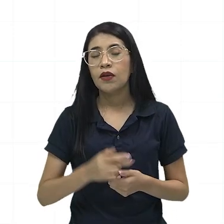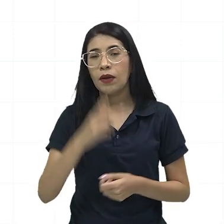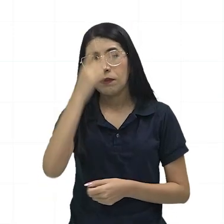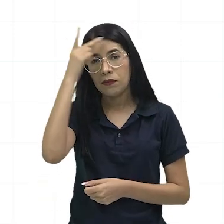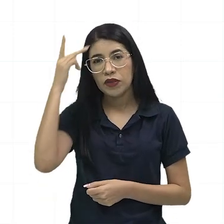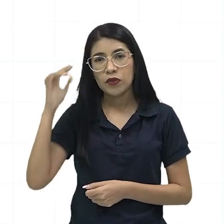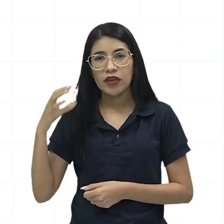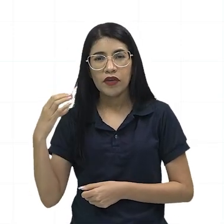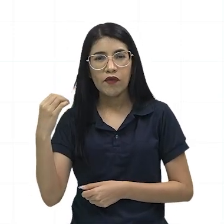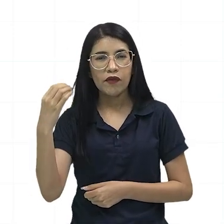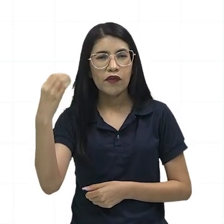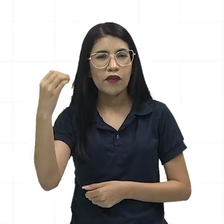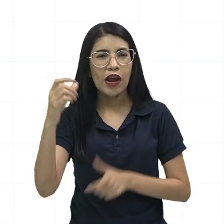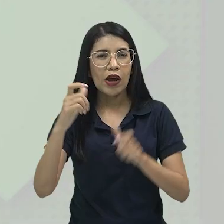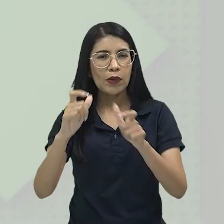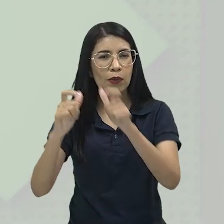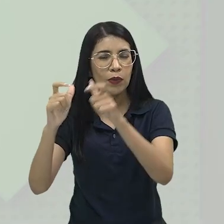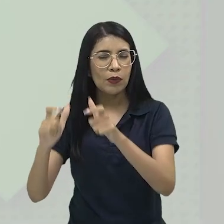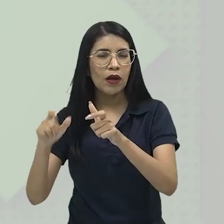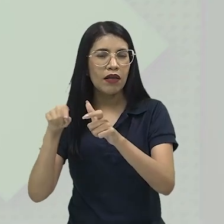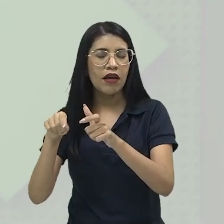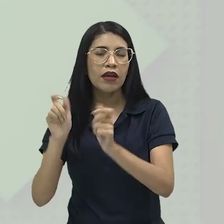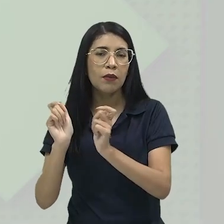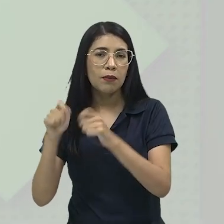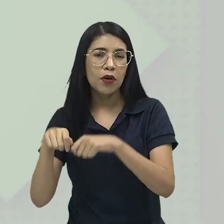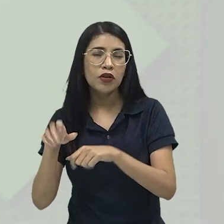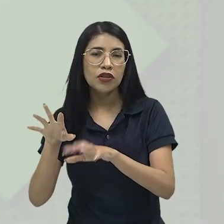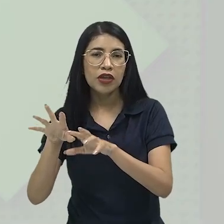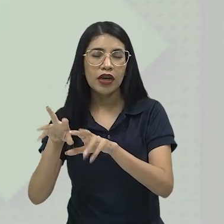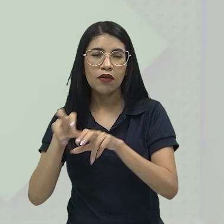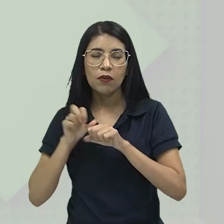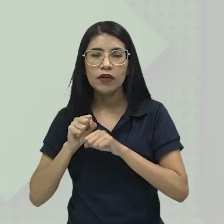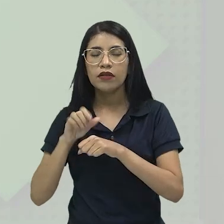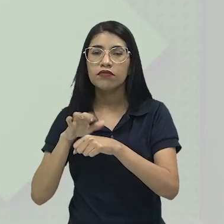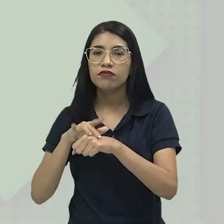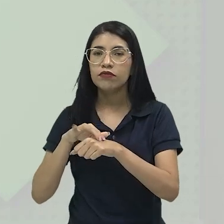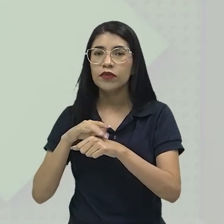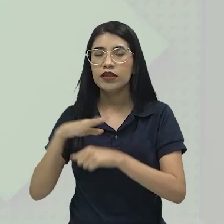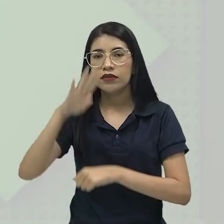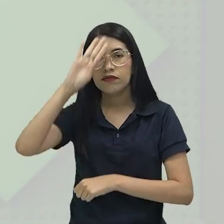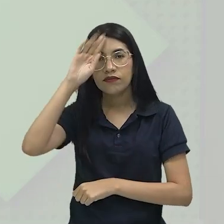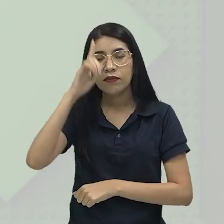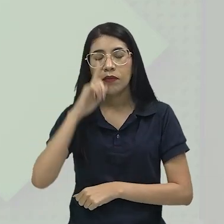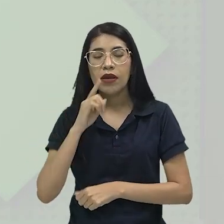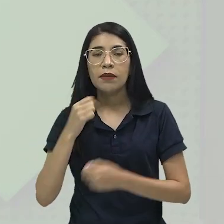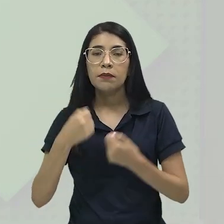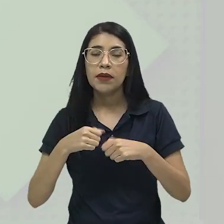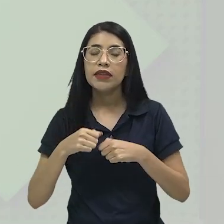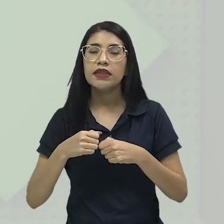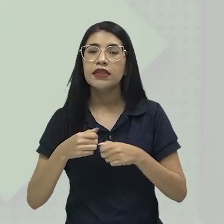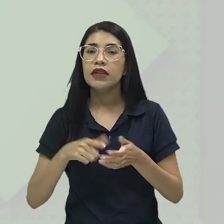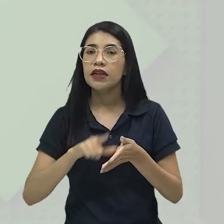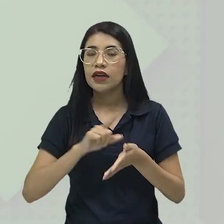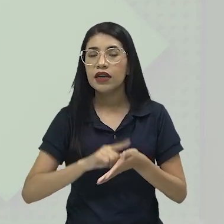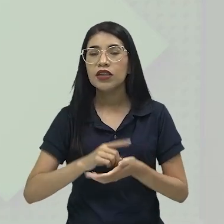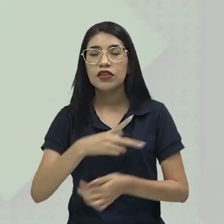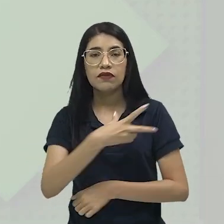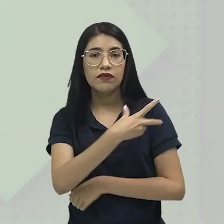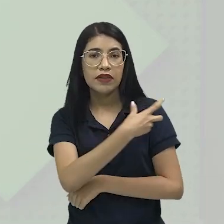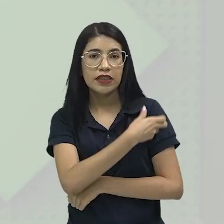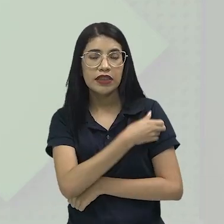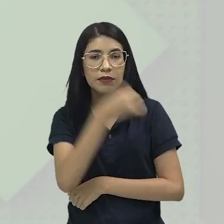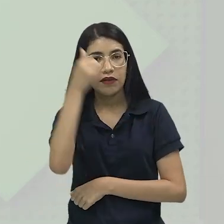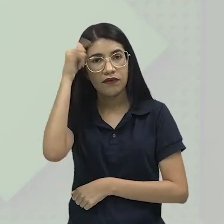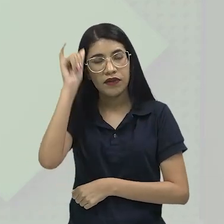para locais onde a febre amarela pode estar instalada, elas têm que tomar uma vacina para se